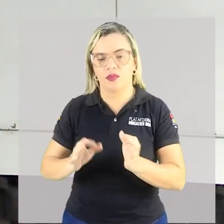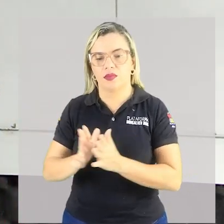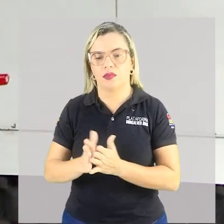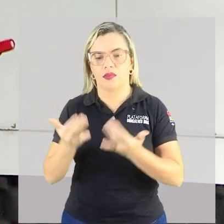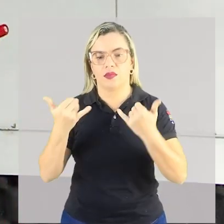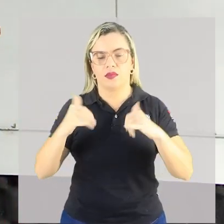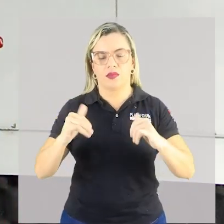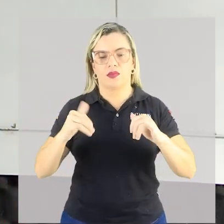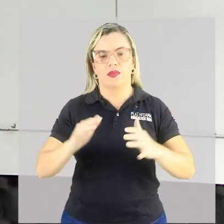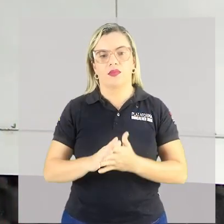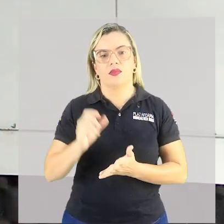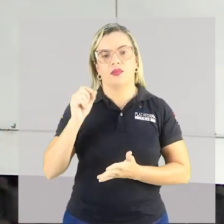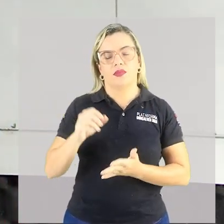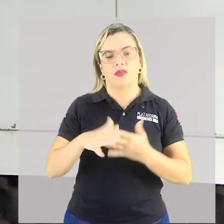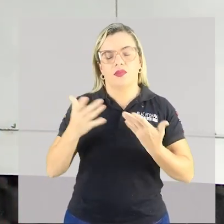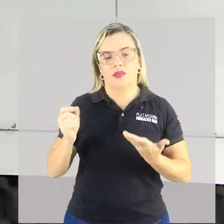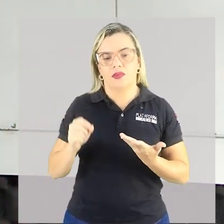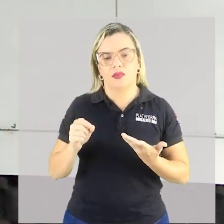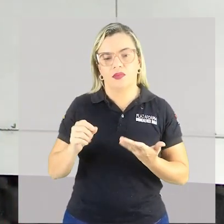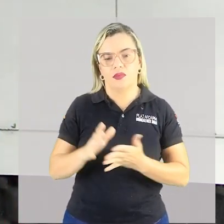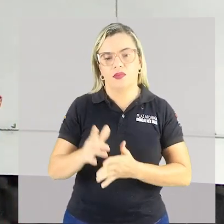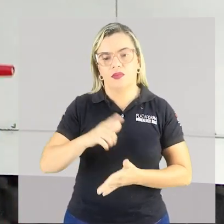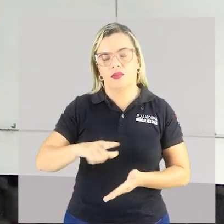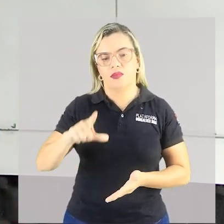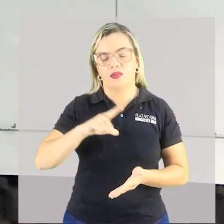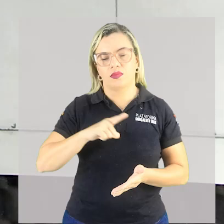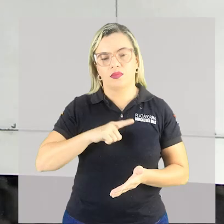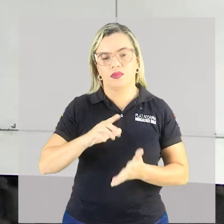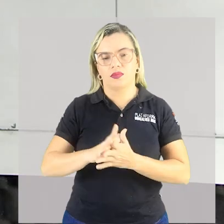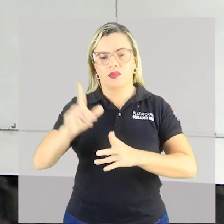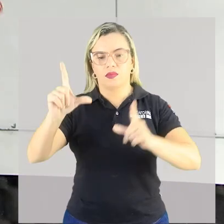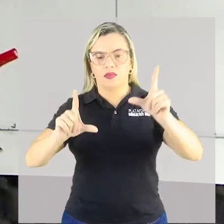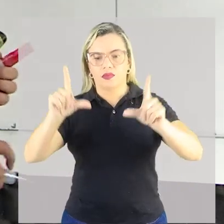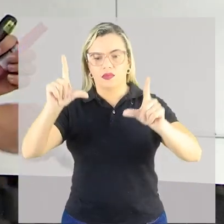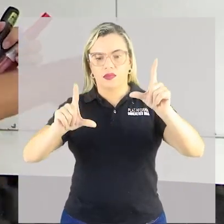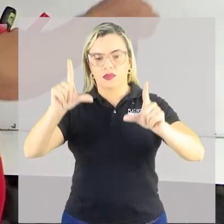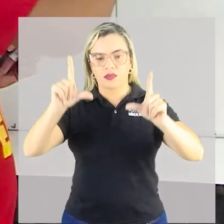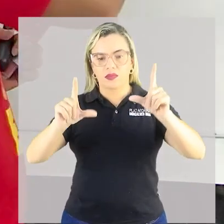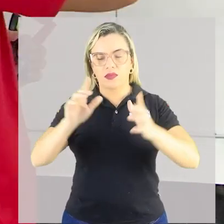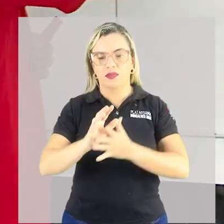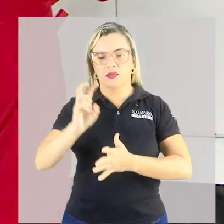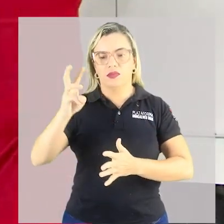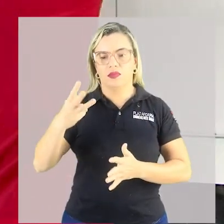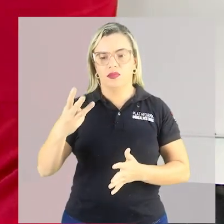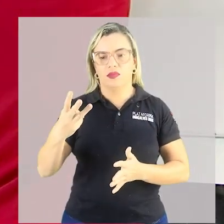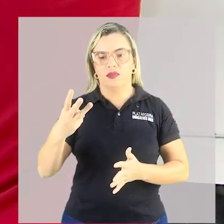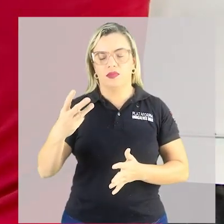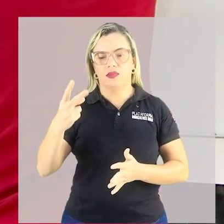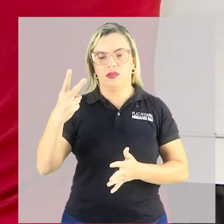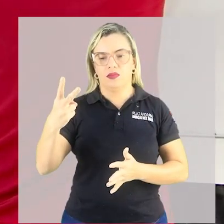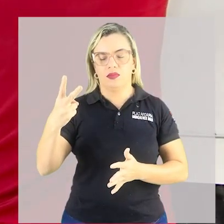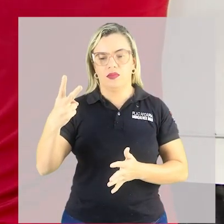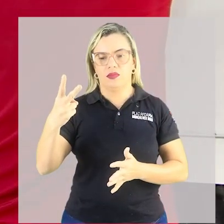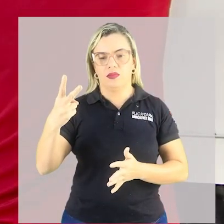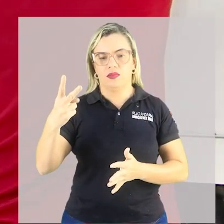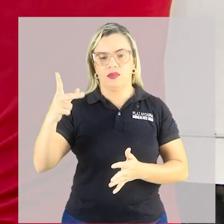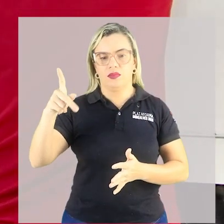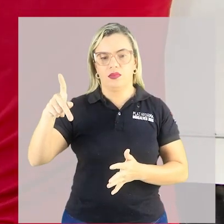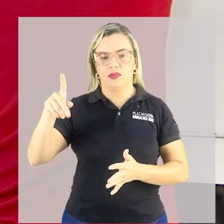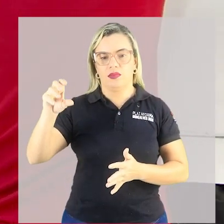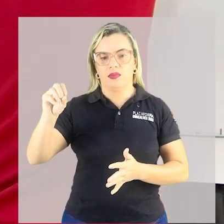forneceu para mim? Ele disse o seguinte, que quando eu tenho uma televisão de 32 polegadas,